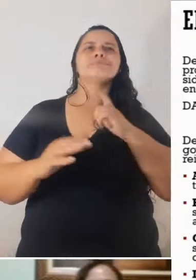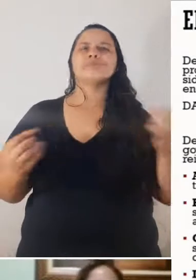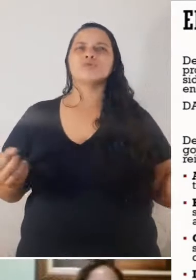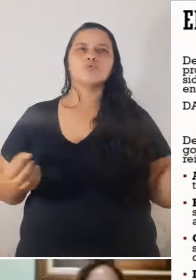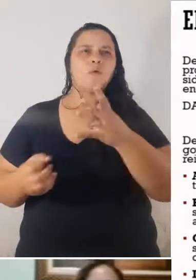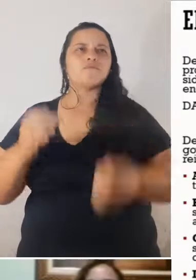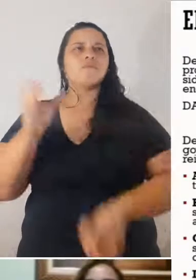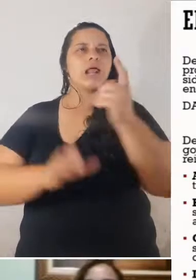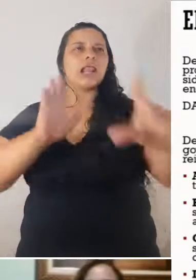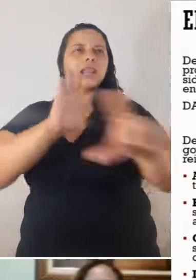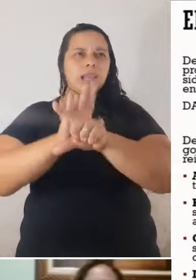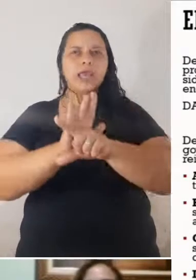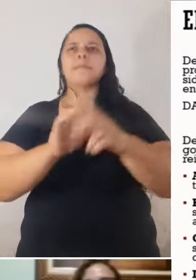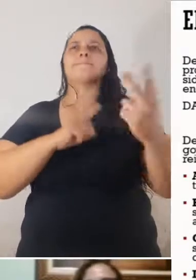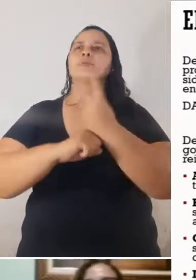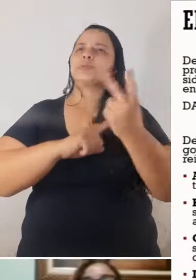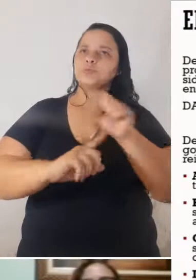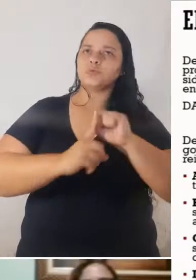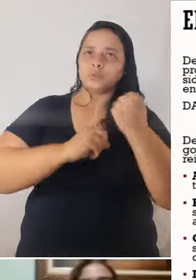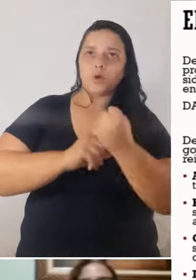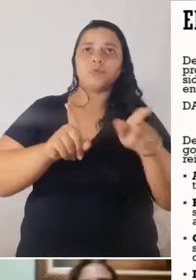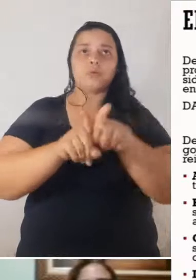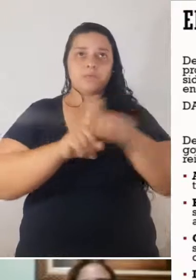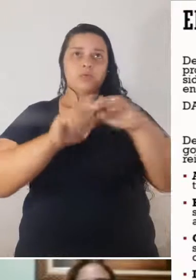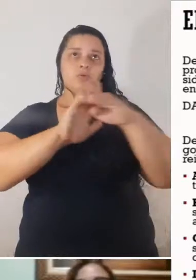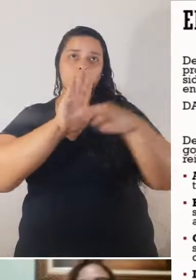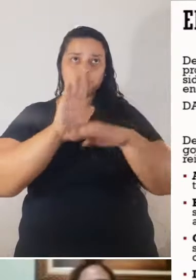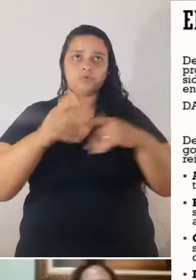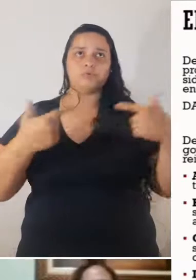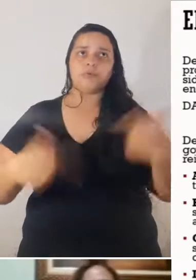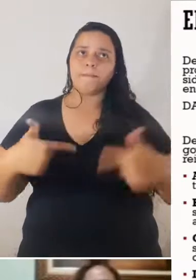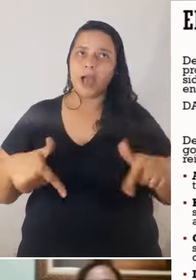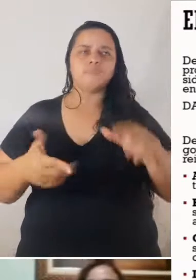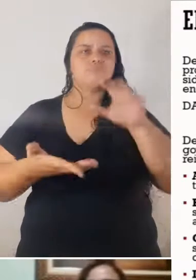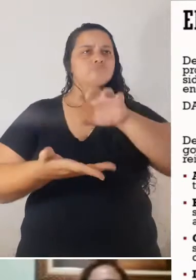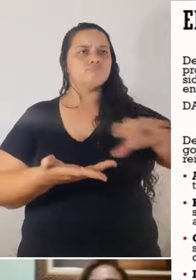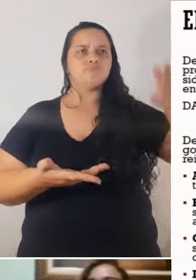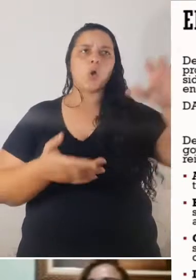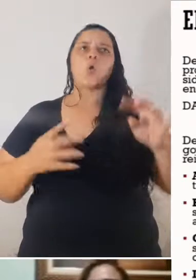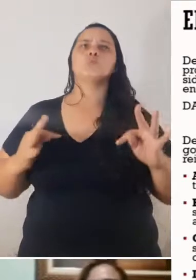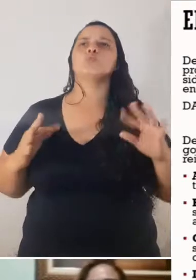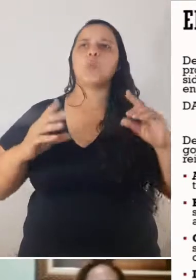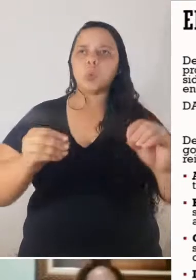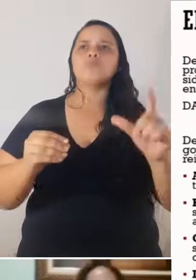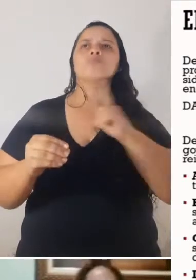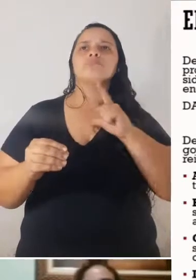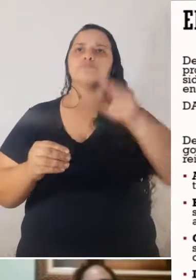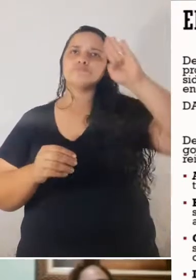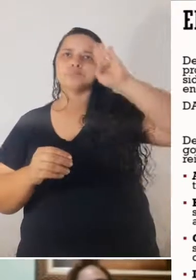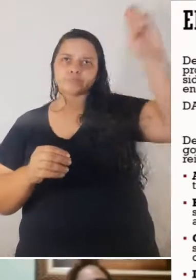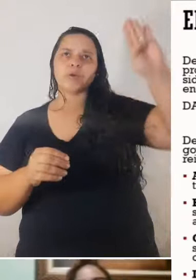novas de proteção social e de regulamentação do trabalho em todos os setores. Todas elas têm sido simplesmente uma dádiva do